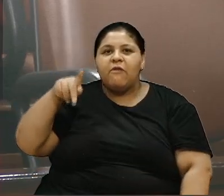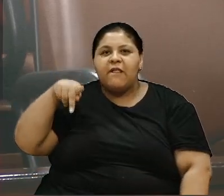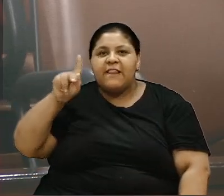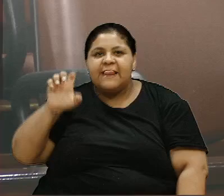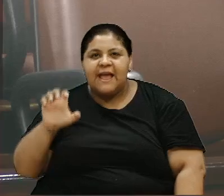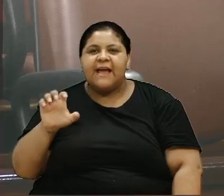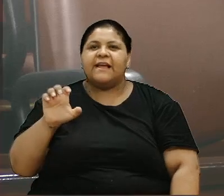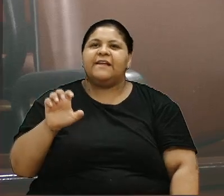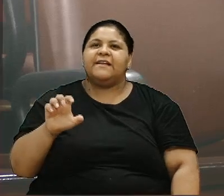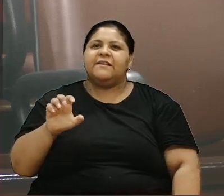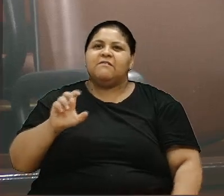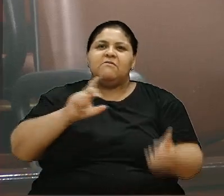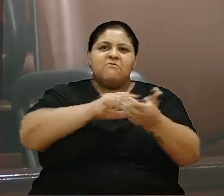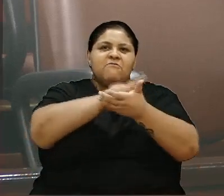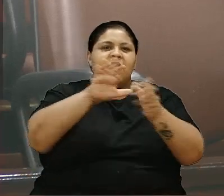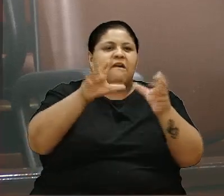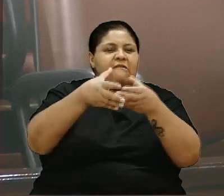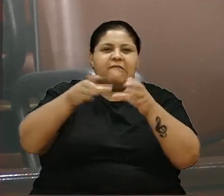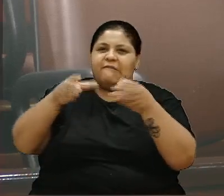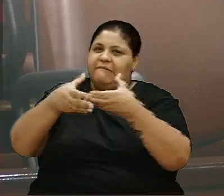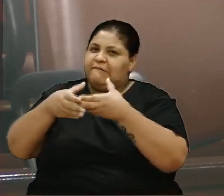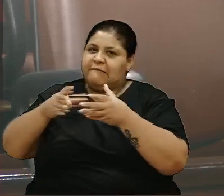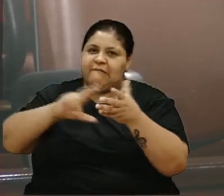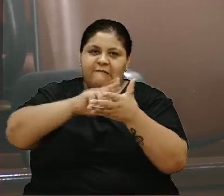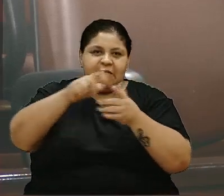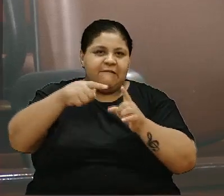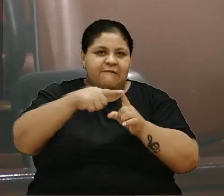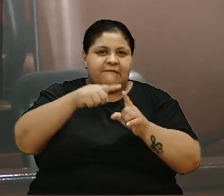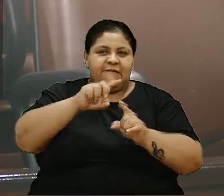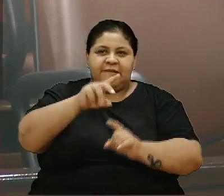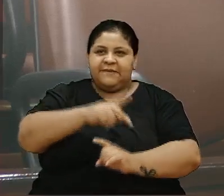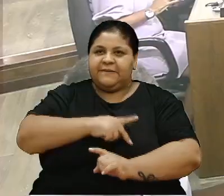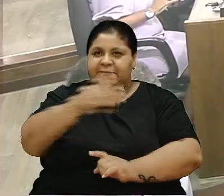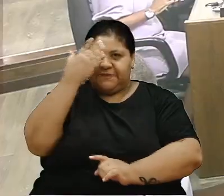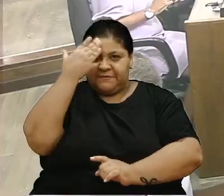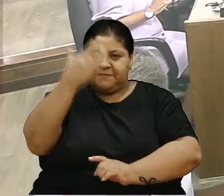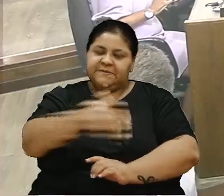Bosquê. Enfim, são vários, tem para todos os gostos. Era isso, presidente. Muito obrigado. Obrigado, vereador Rafael.